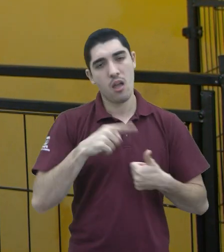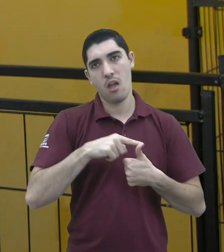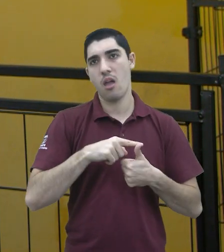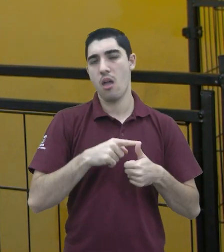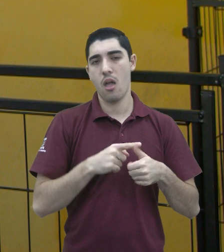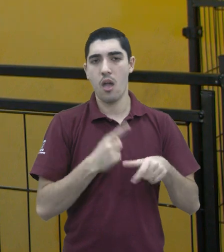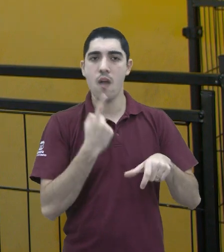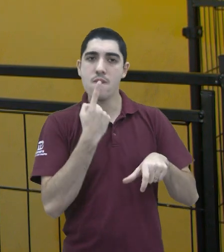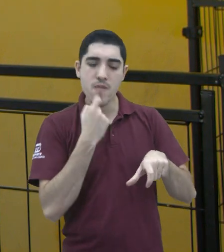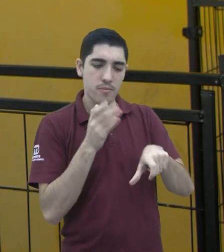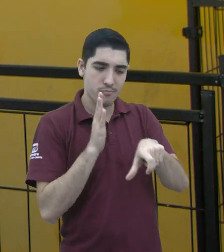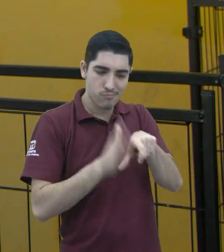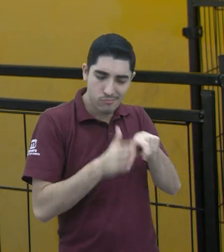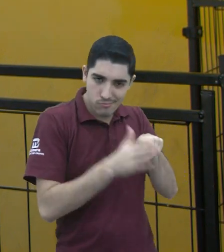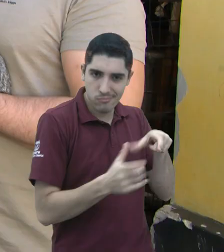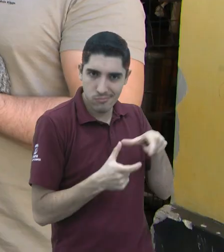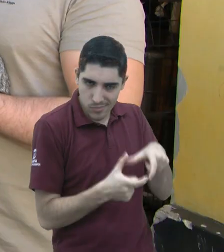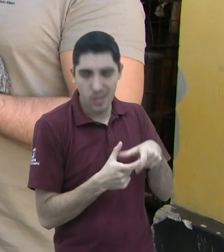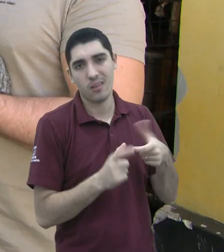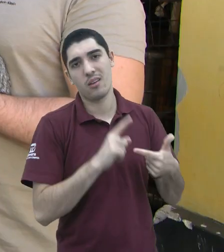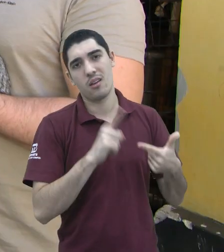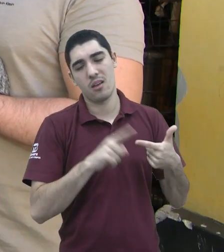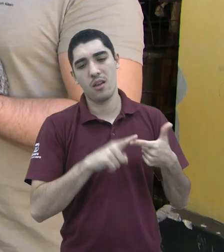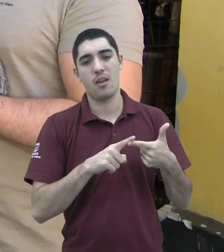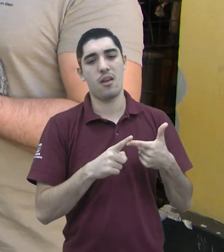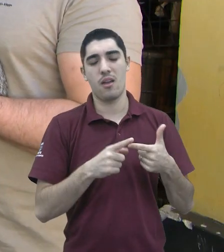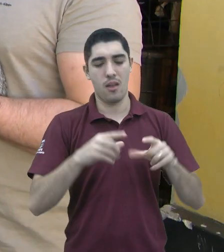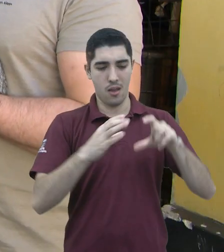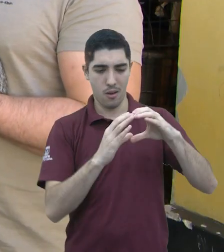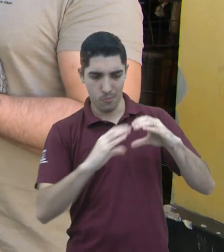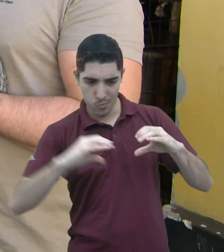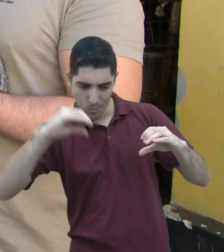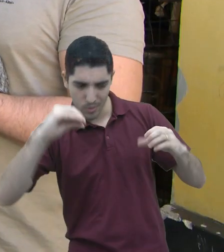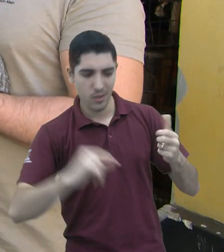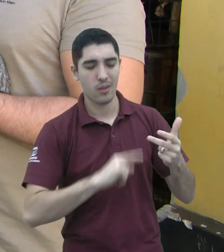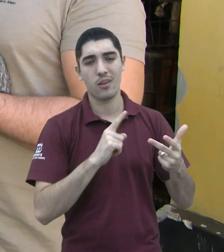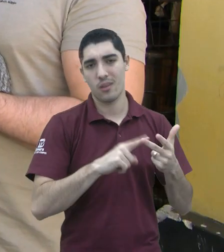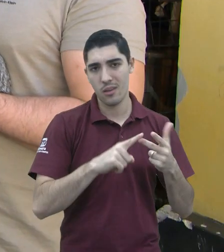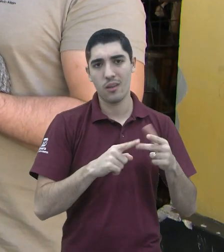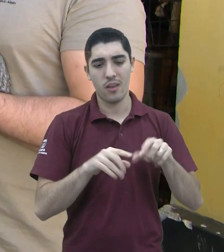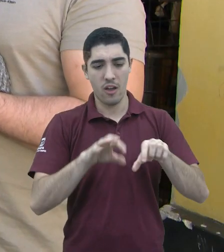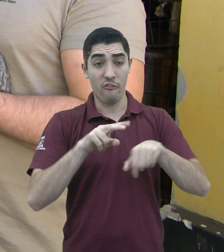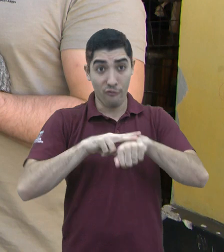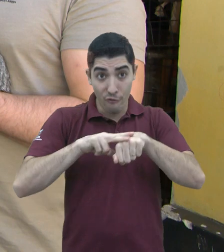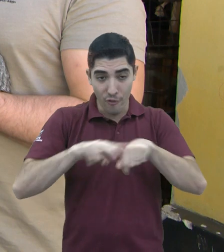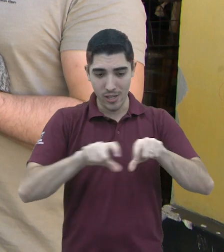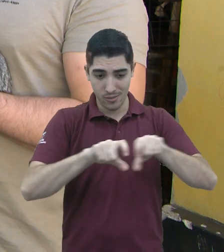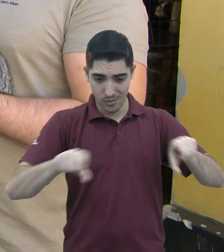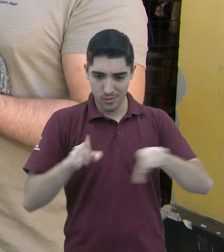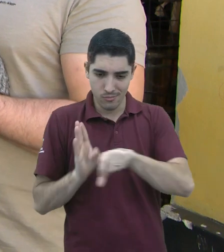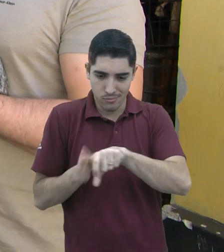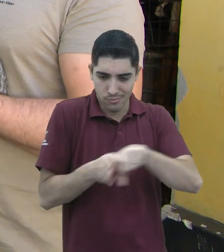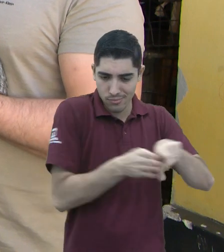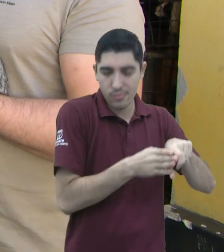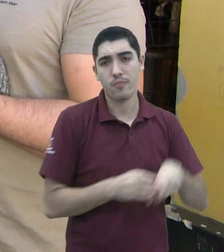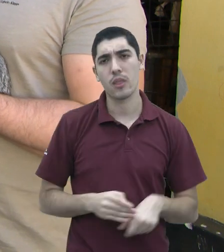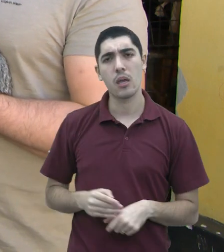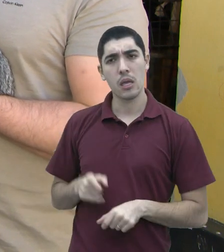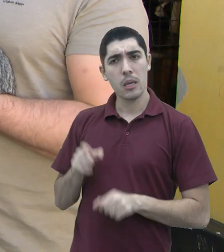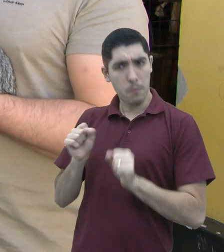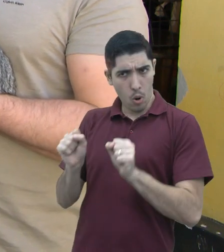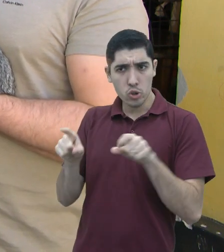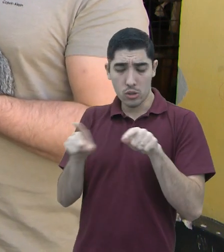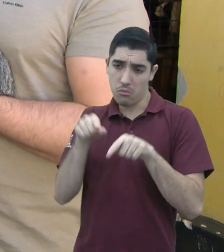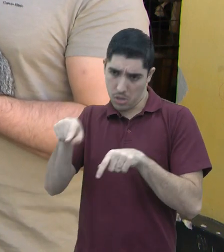beterraba, cenoura, abobrinha, pepino, eles gostam bastante também. Tudo isso pode também